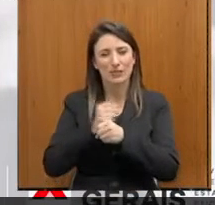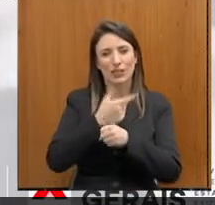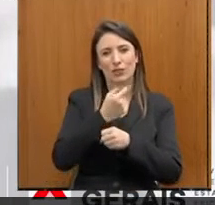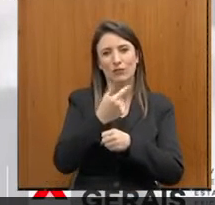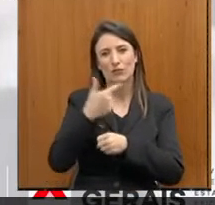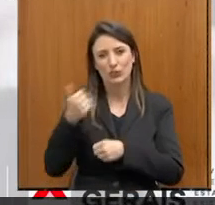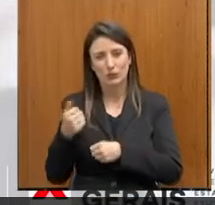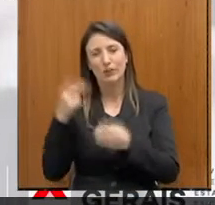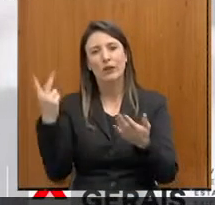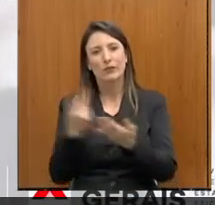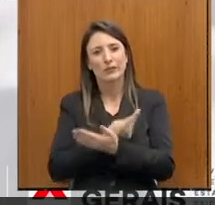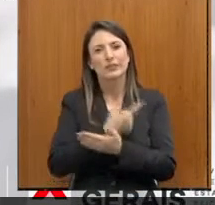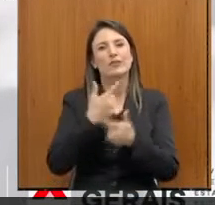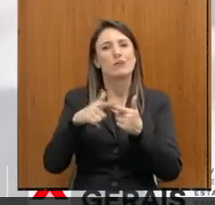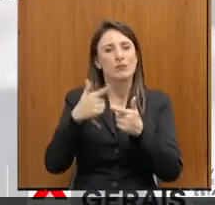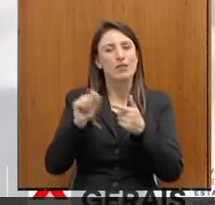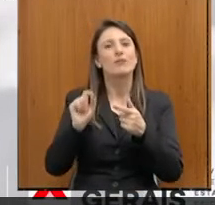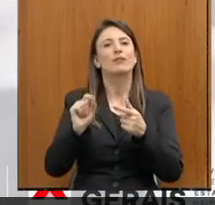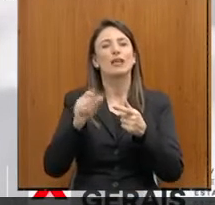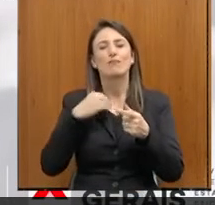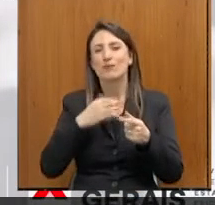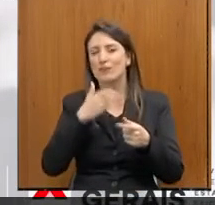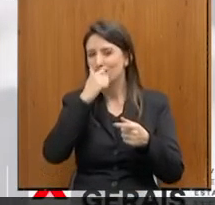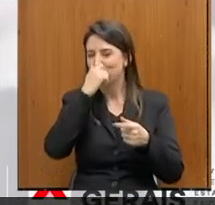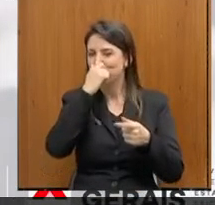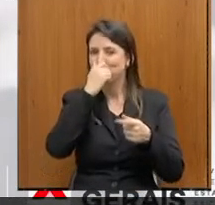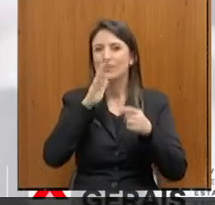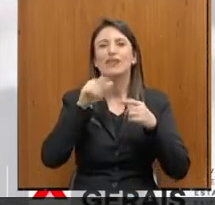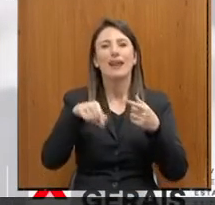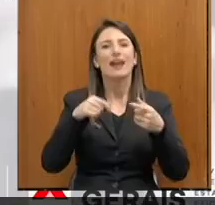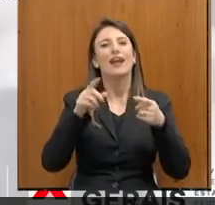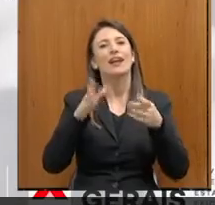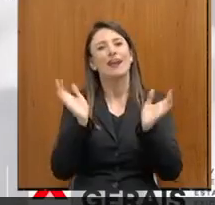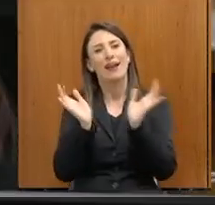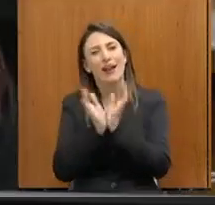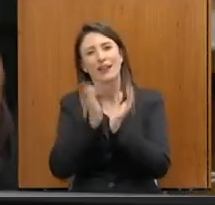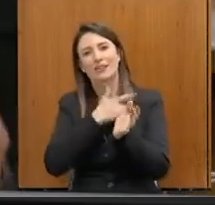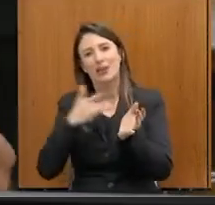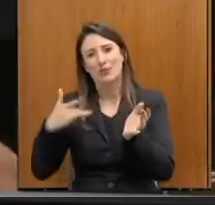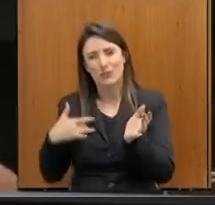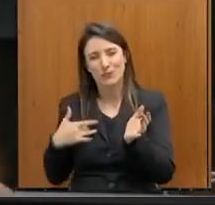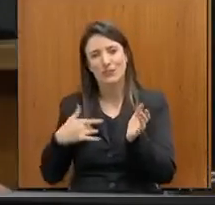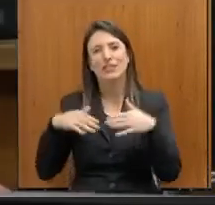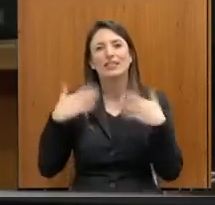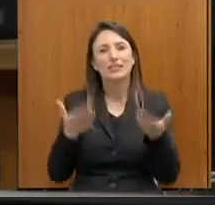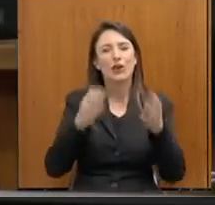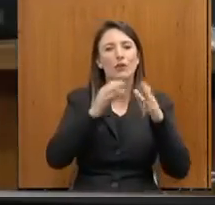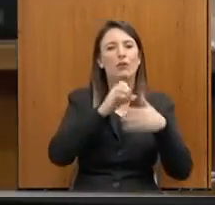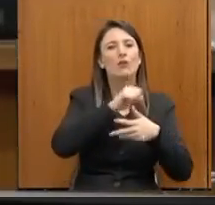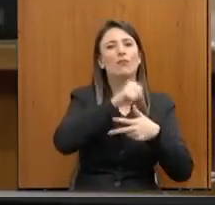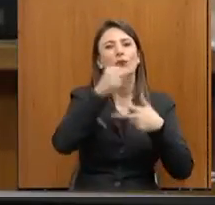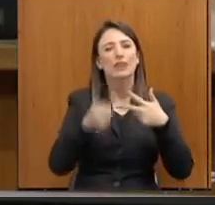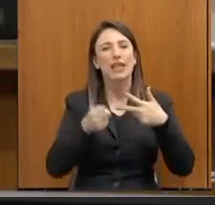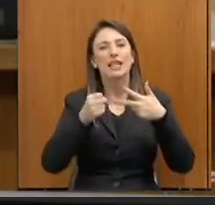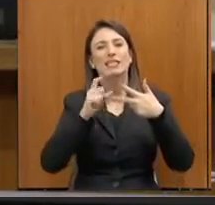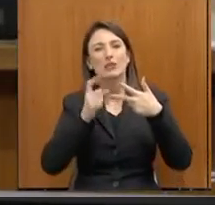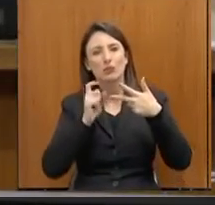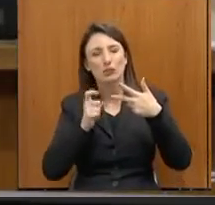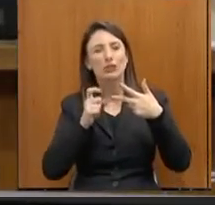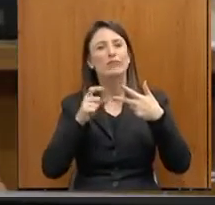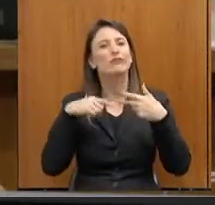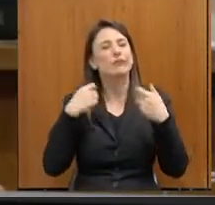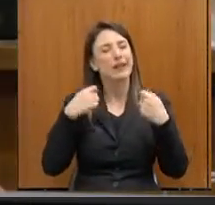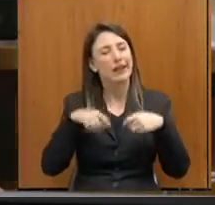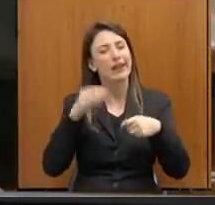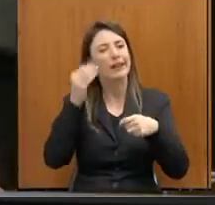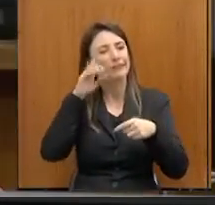um colapso do sistema de saúde O que foi imperioso para o poder executivo fazer a onda roxa Lembrando